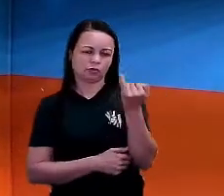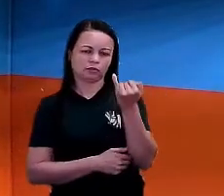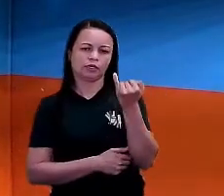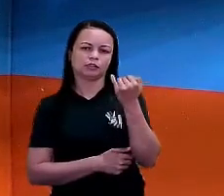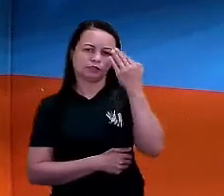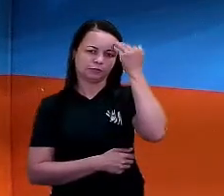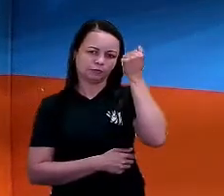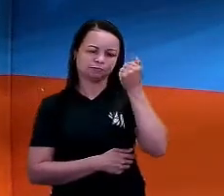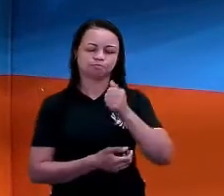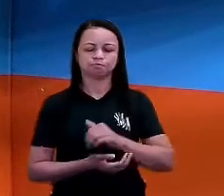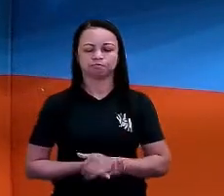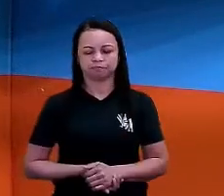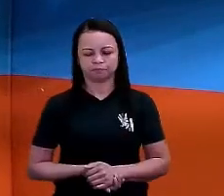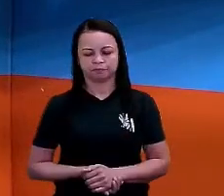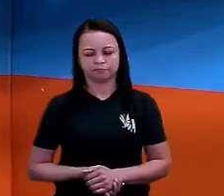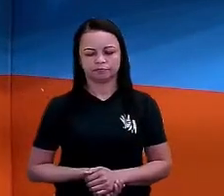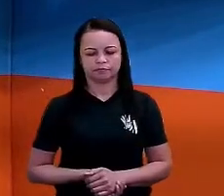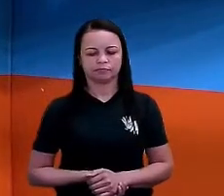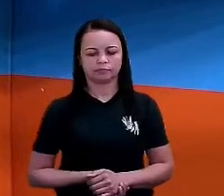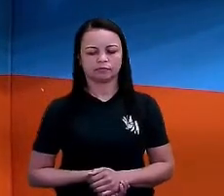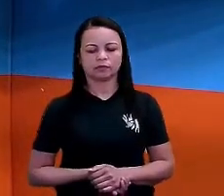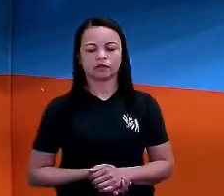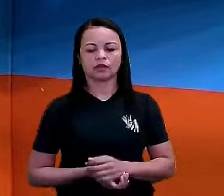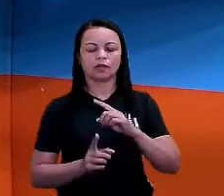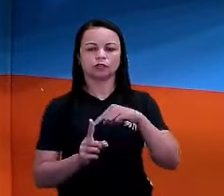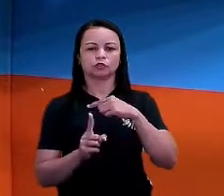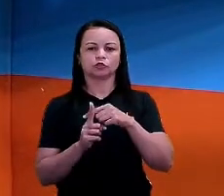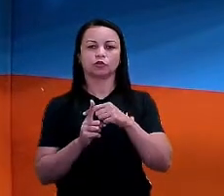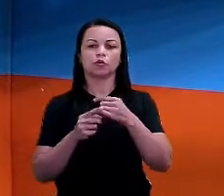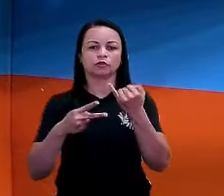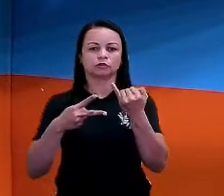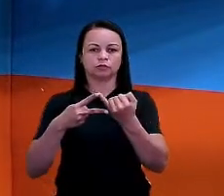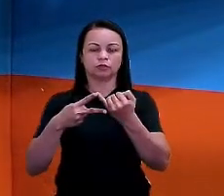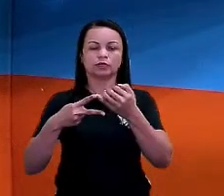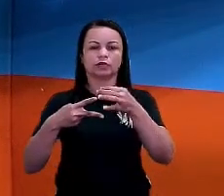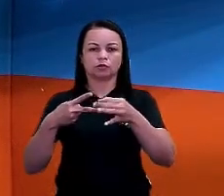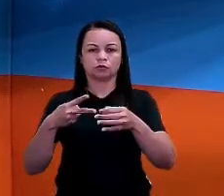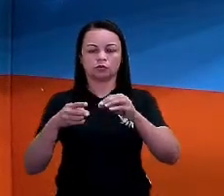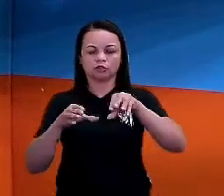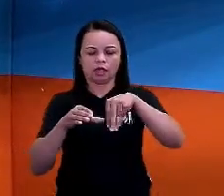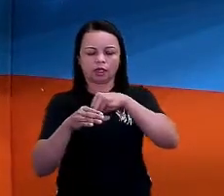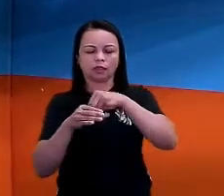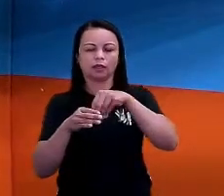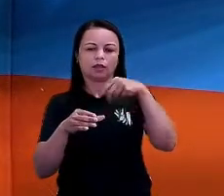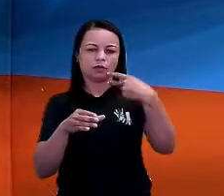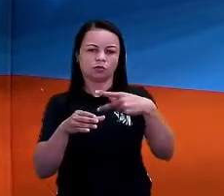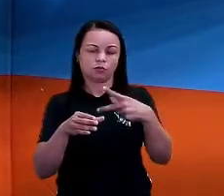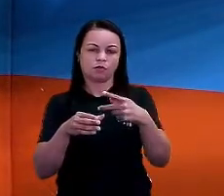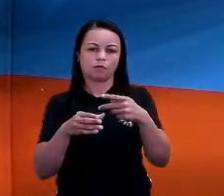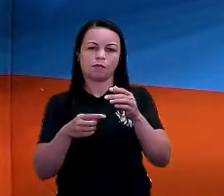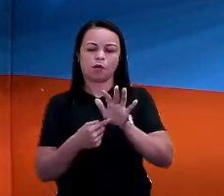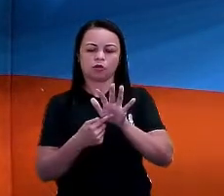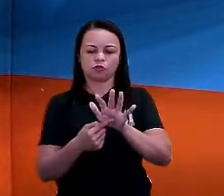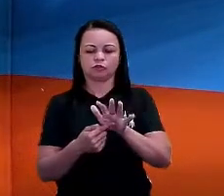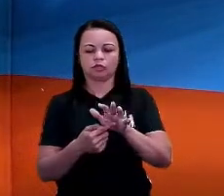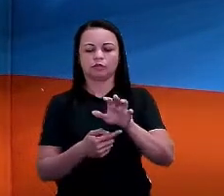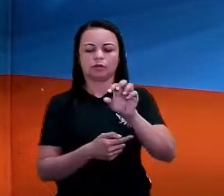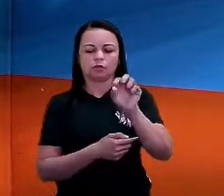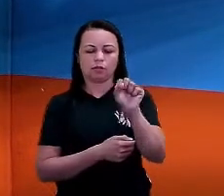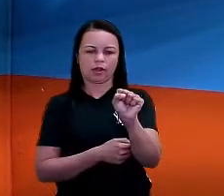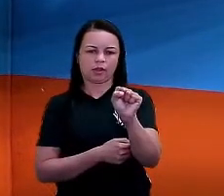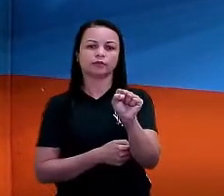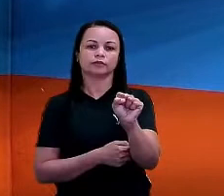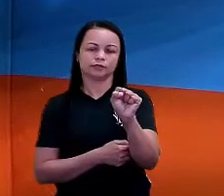saber. A soma dos ângulos internos de um polígono é dada pela expressão S,